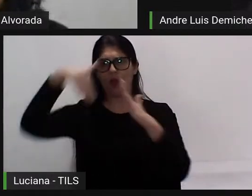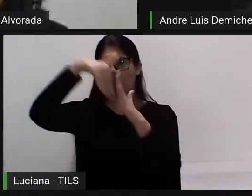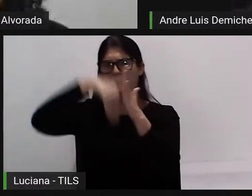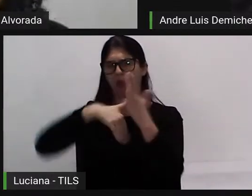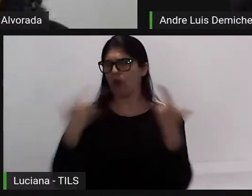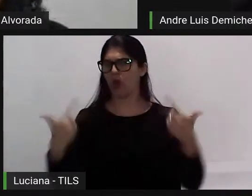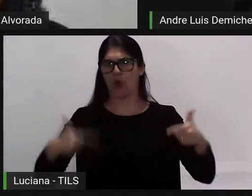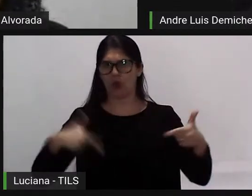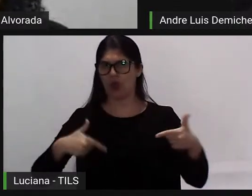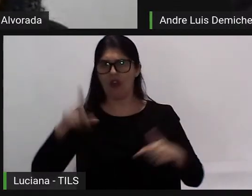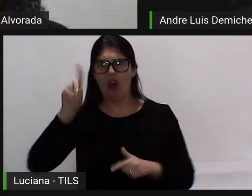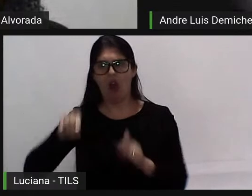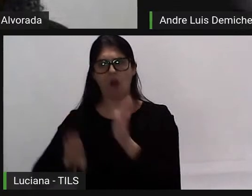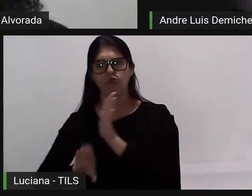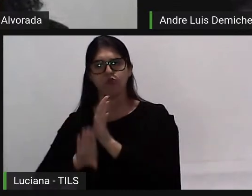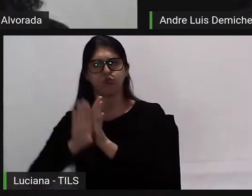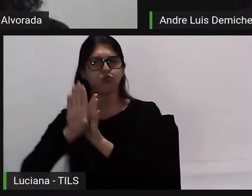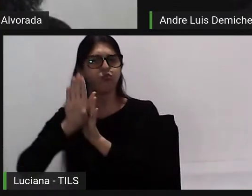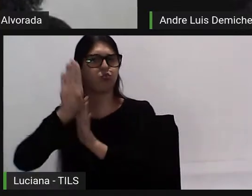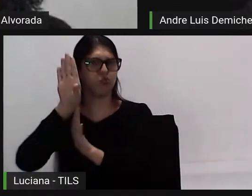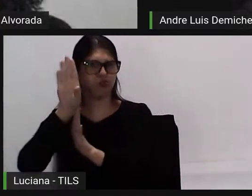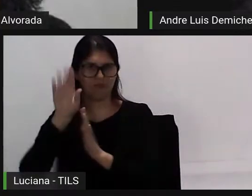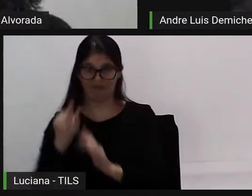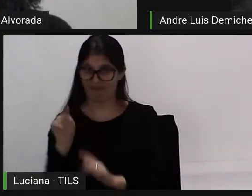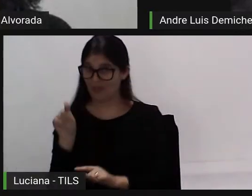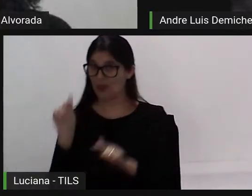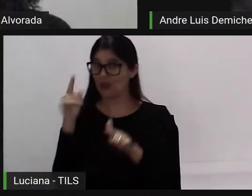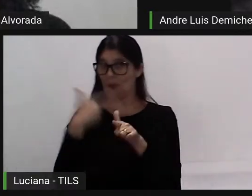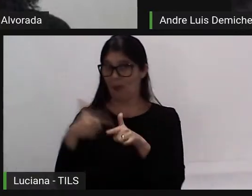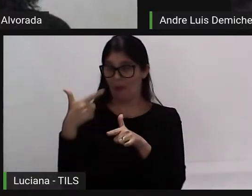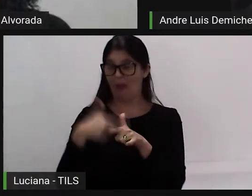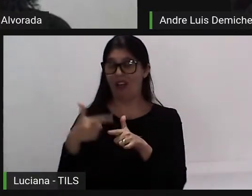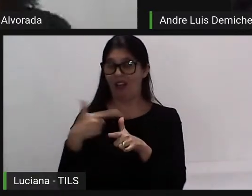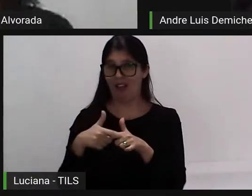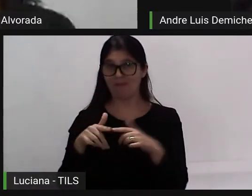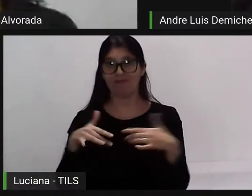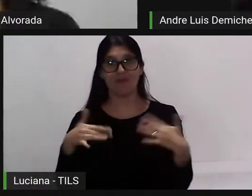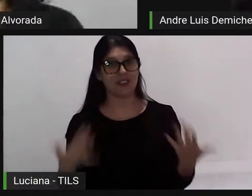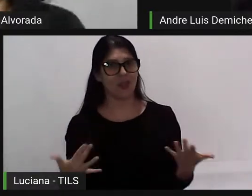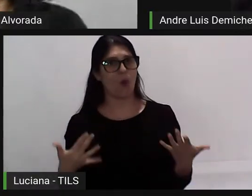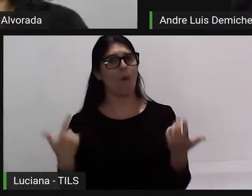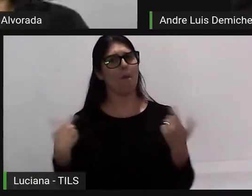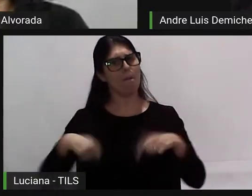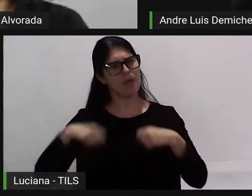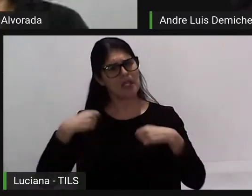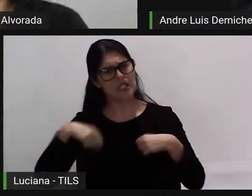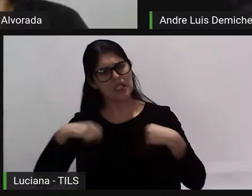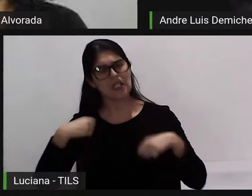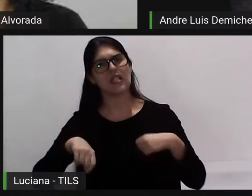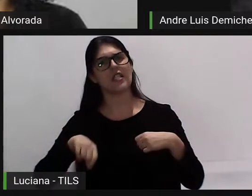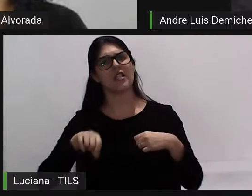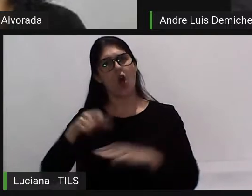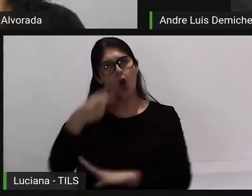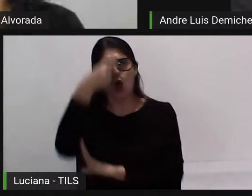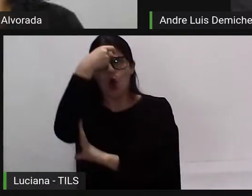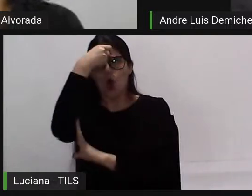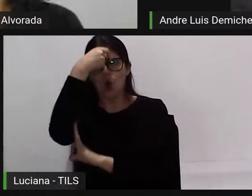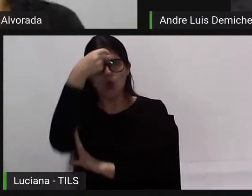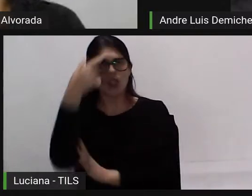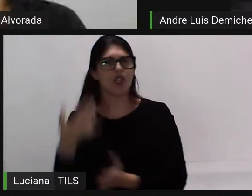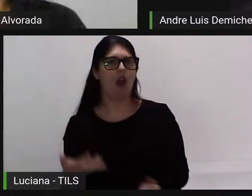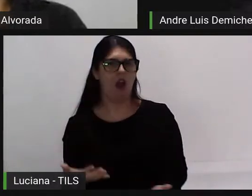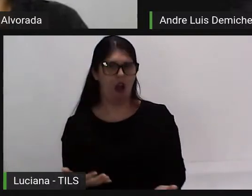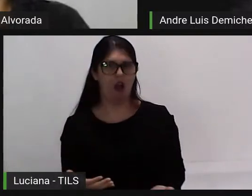Não. Isso não está ocorrendo, isso é um problema. Então, essa prudência, ela é importante.